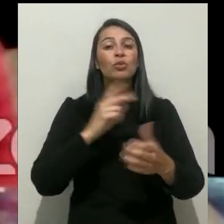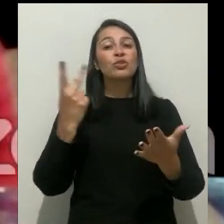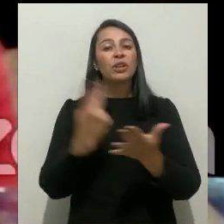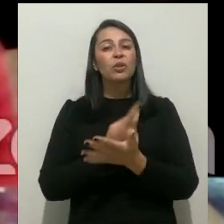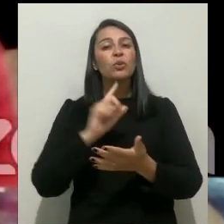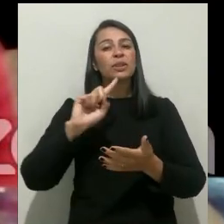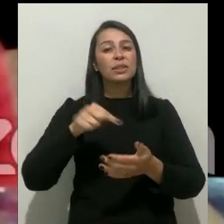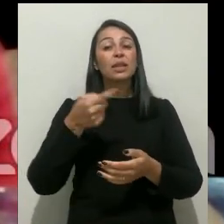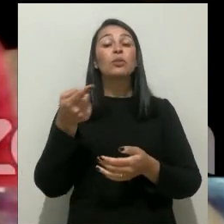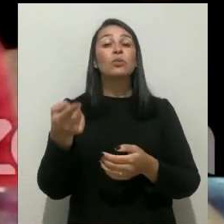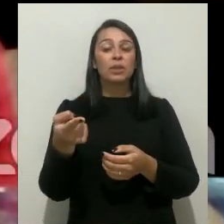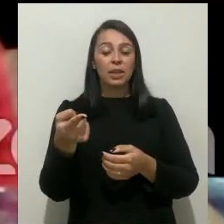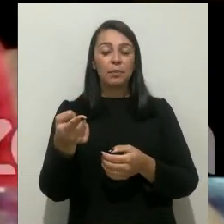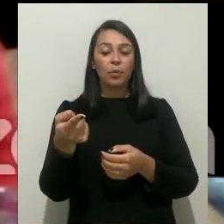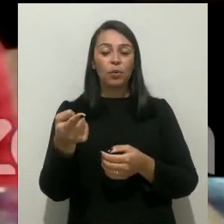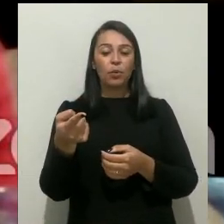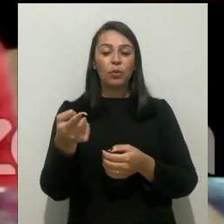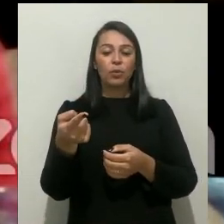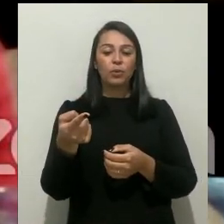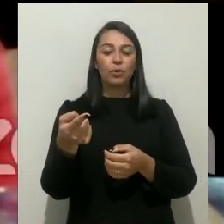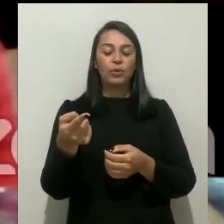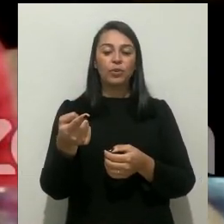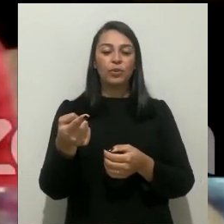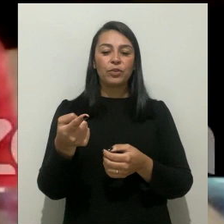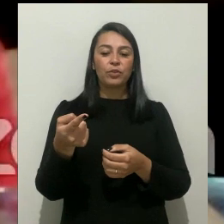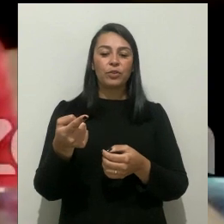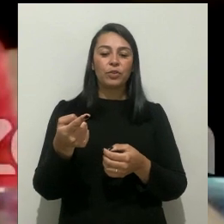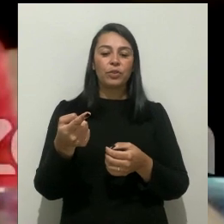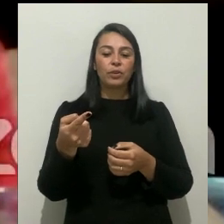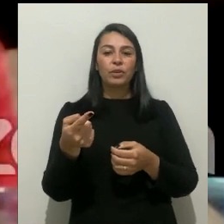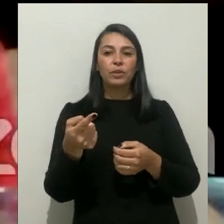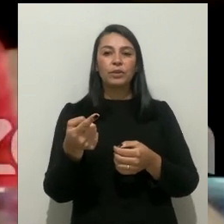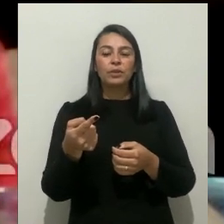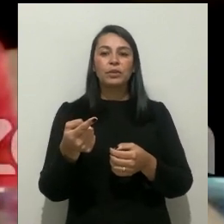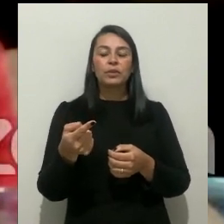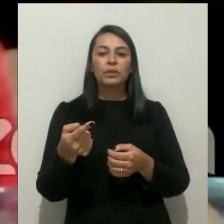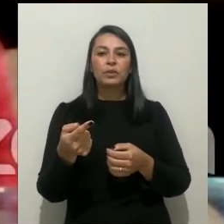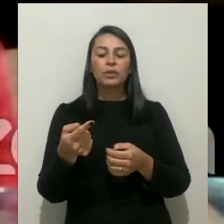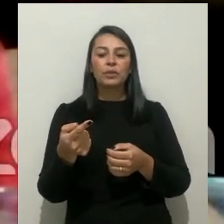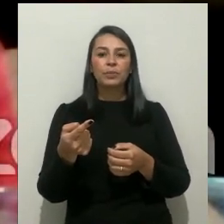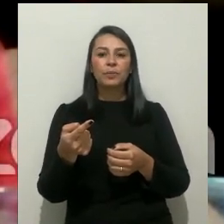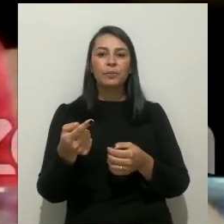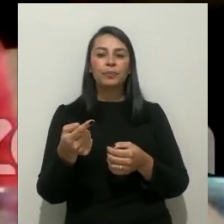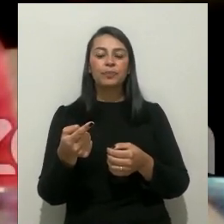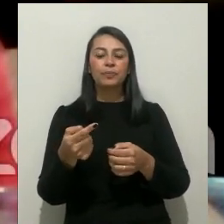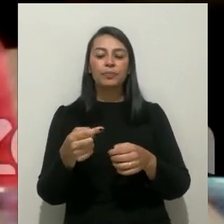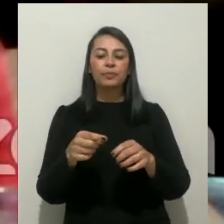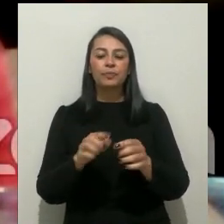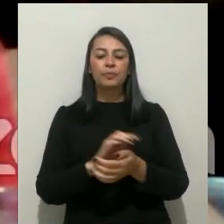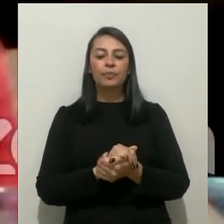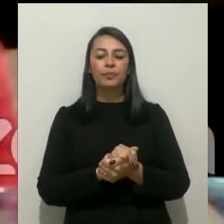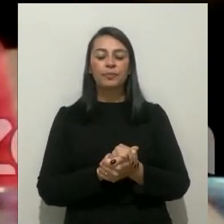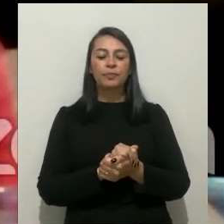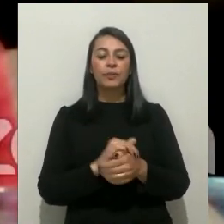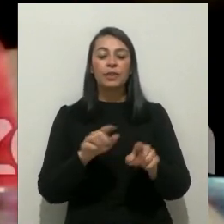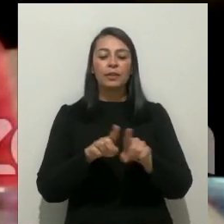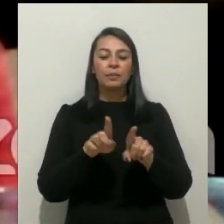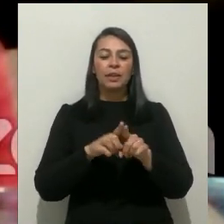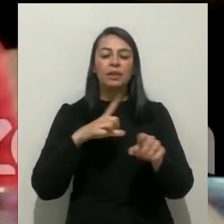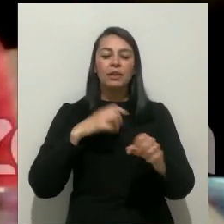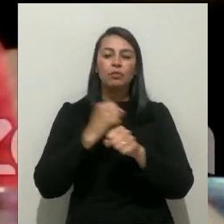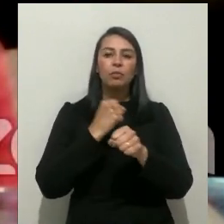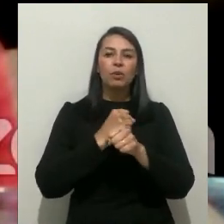a construção do MEC, que, na verdade, antes de ser MEC, era Ministério da Educação e Saúde, com a construção do Vital Brasil de